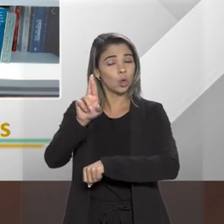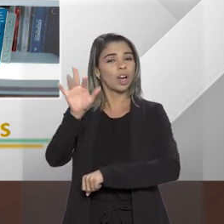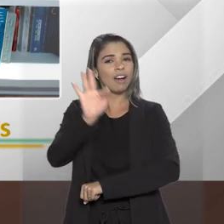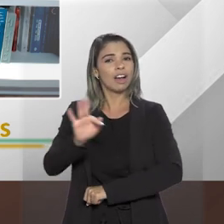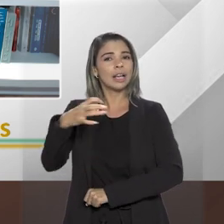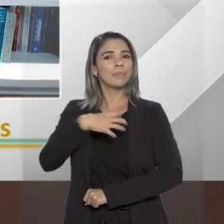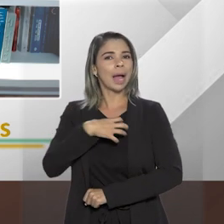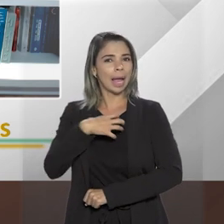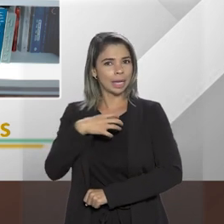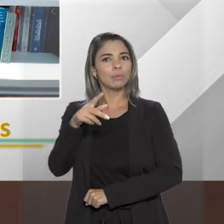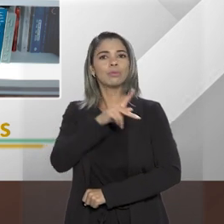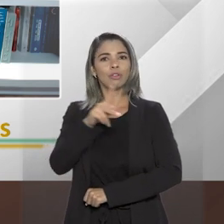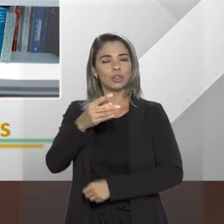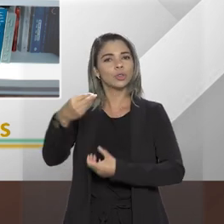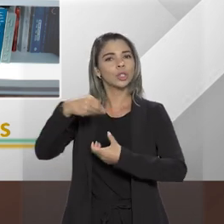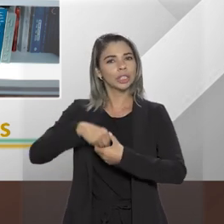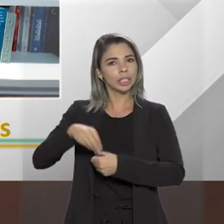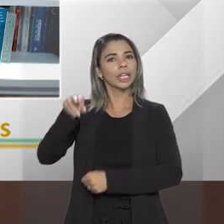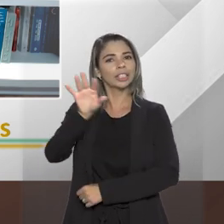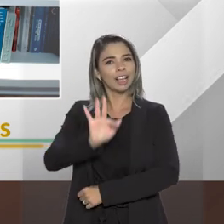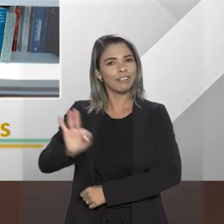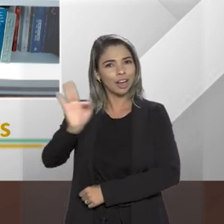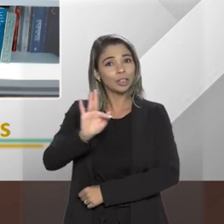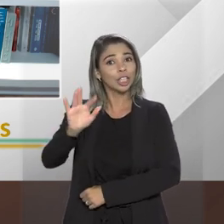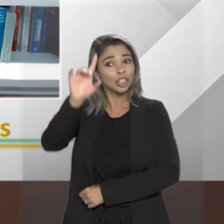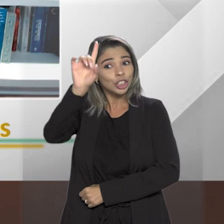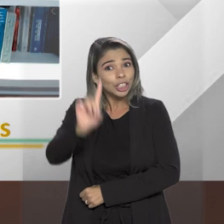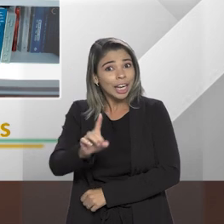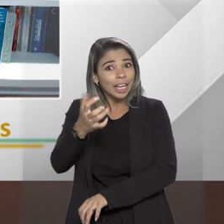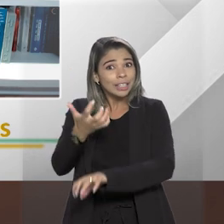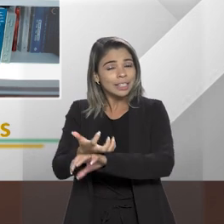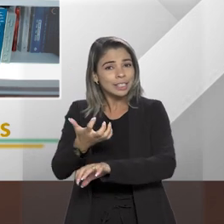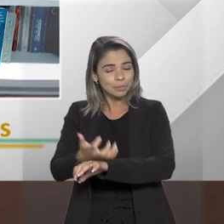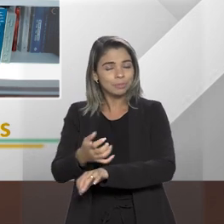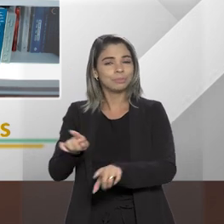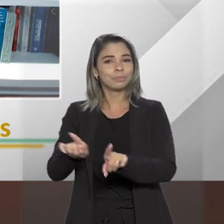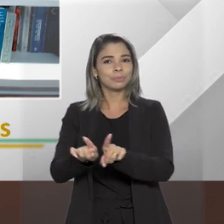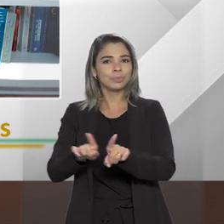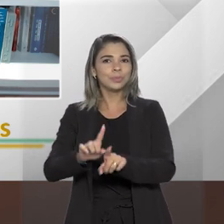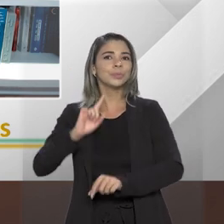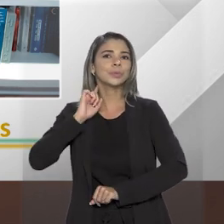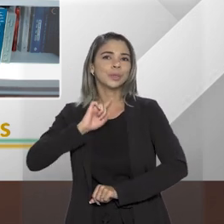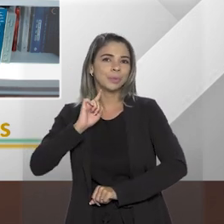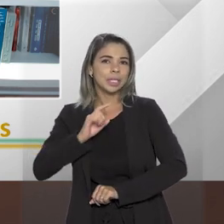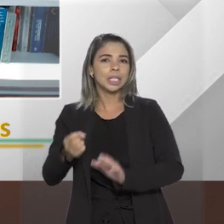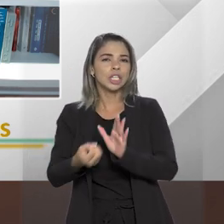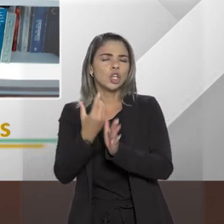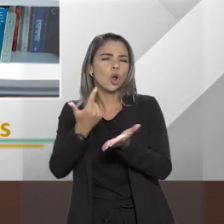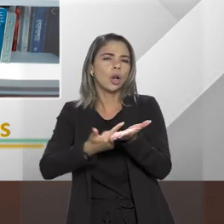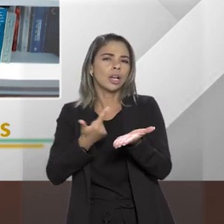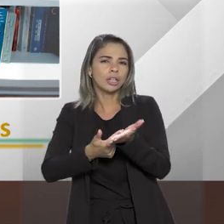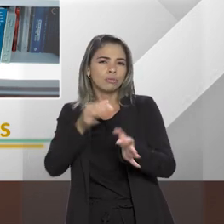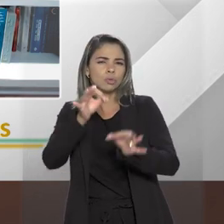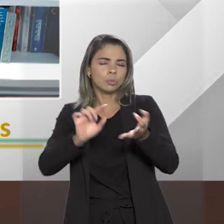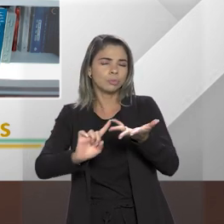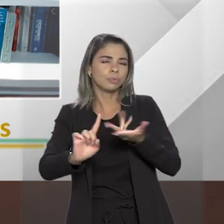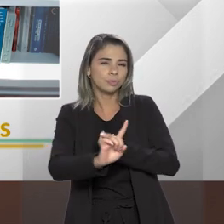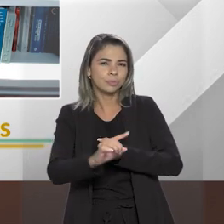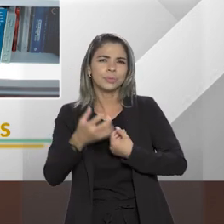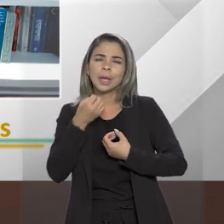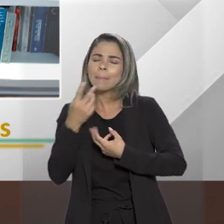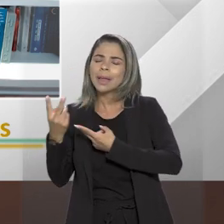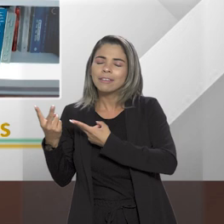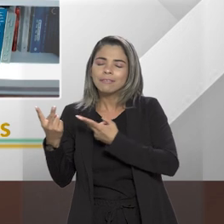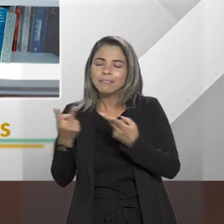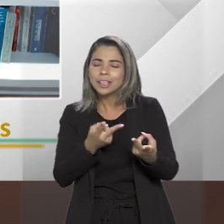na Faculdade de Direito da Universidade Federal de Juiz de Fora, em Minas Gerais, e autor de livros jurídicos. Doutor Márcio Faria, muitíssimo